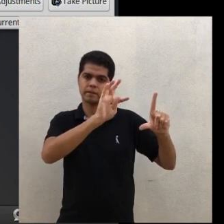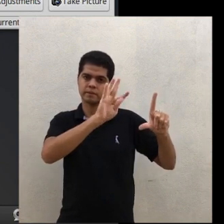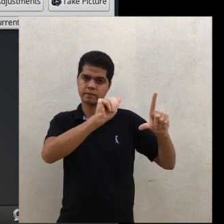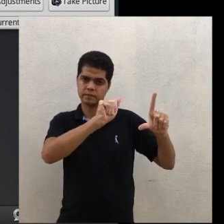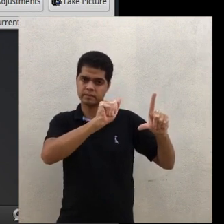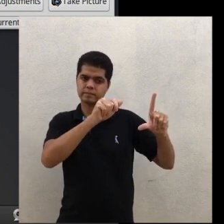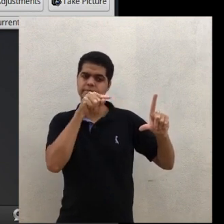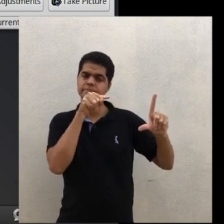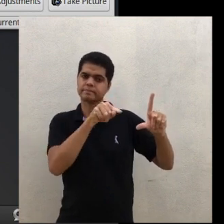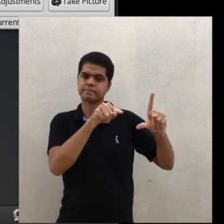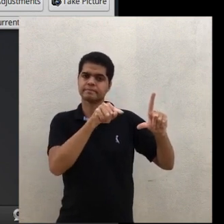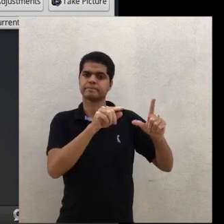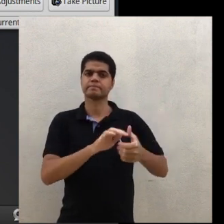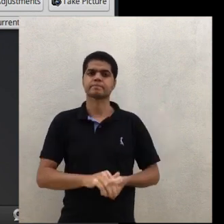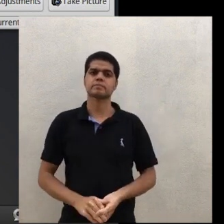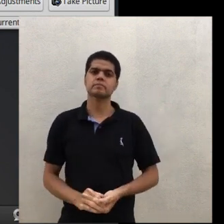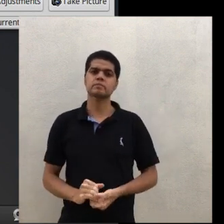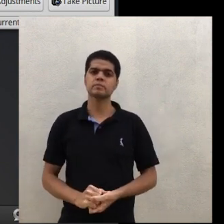Opa.